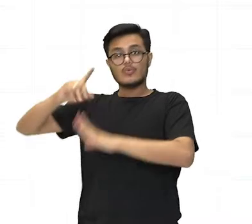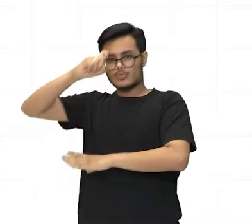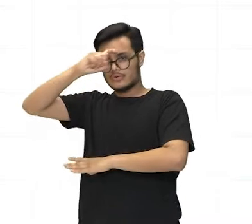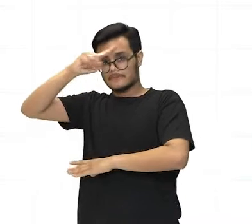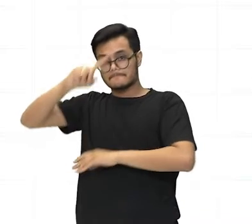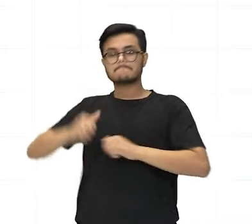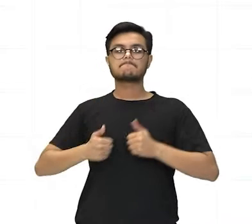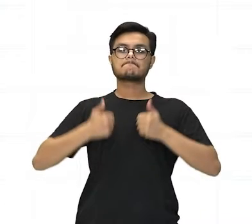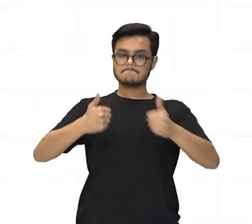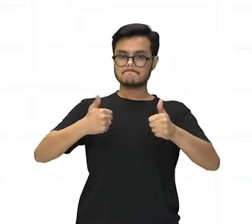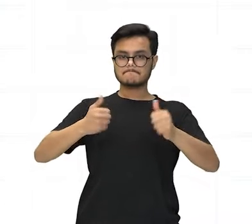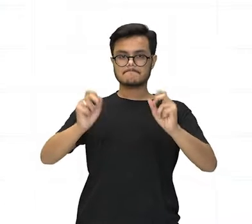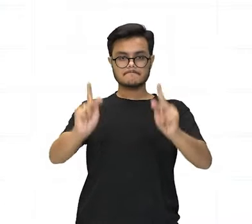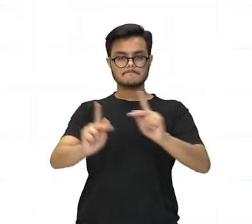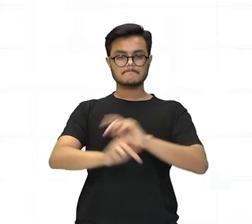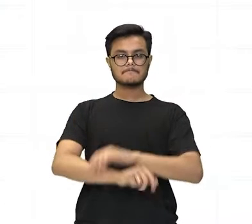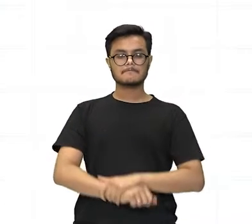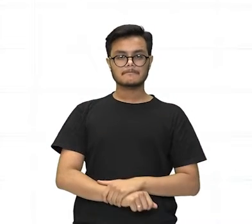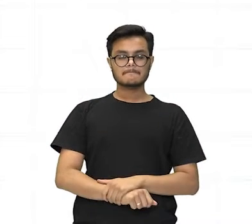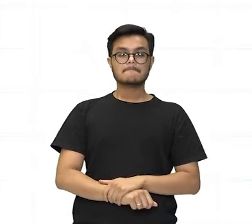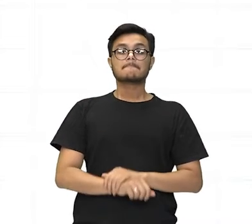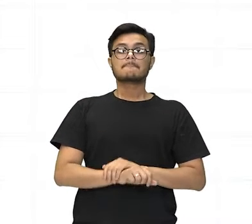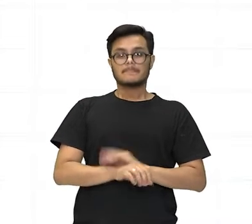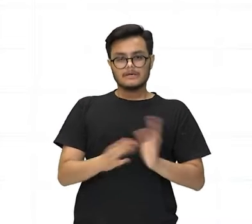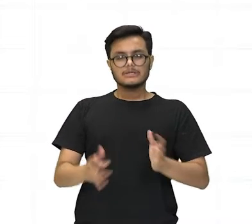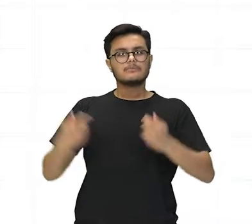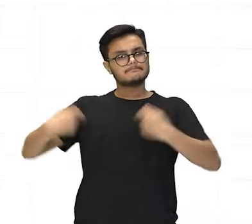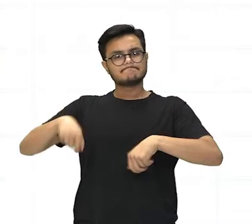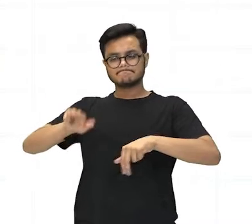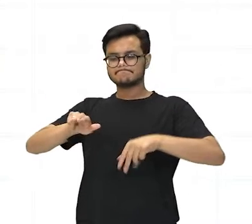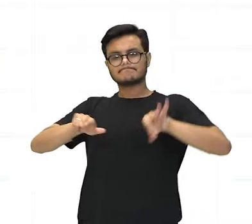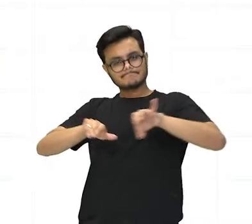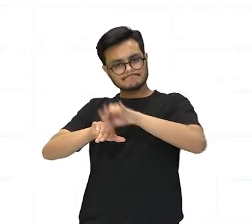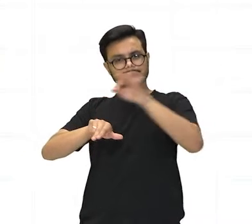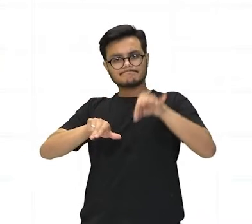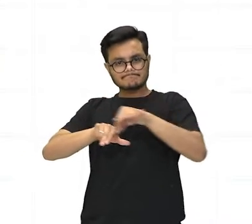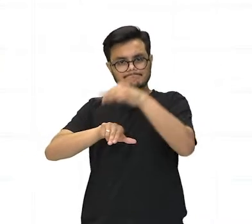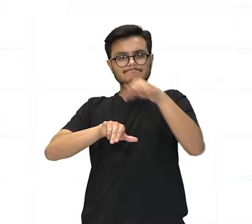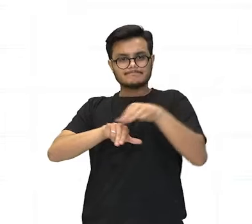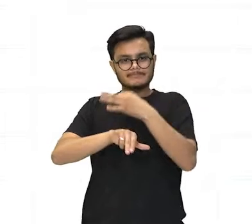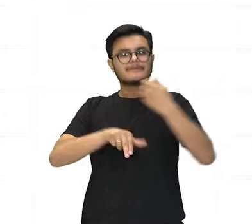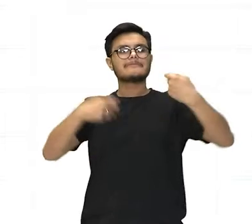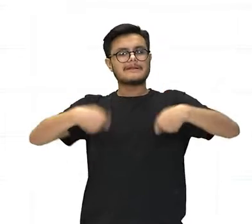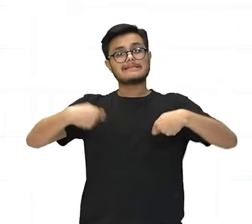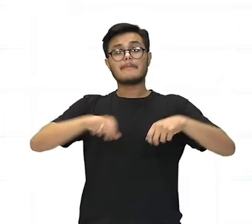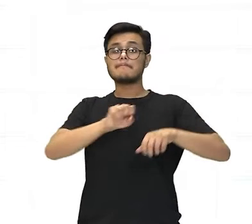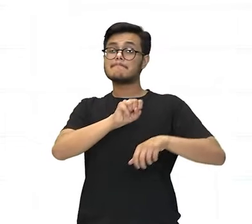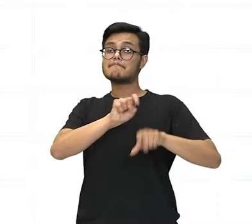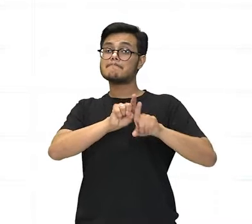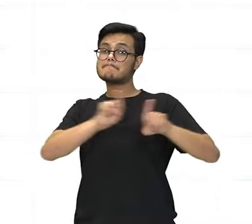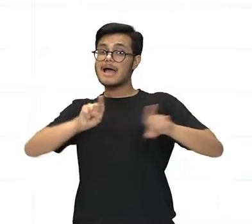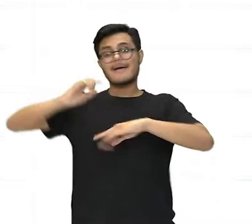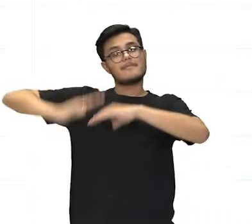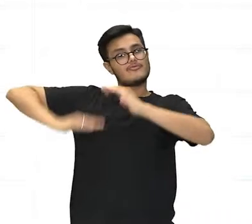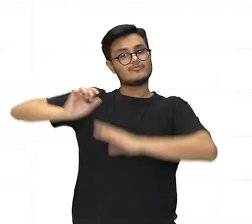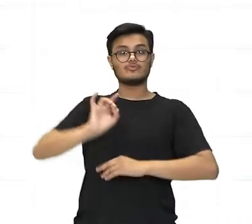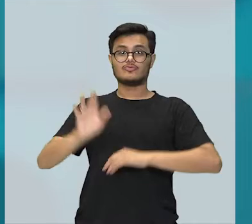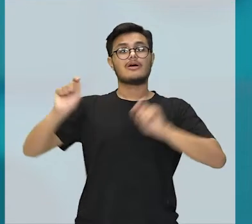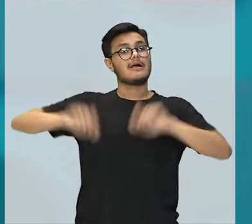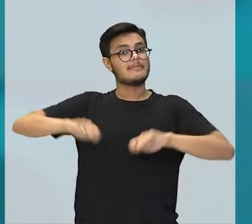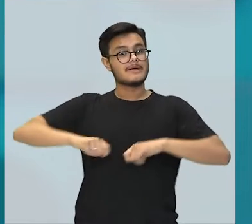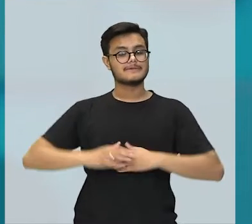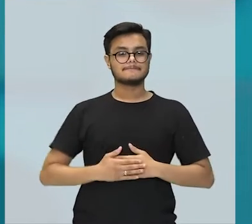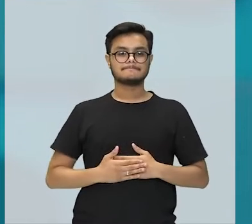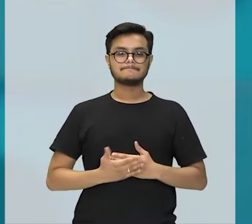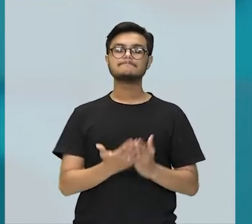serviço de emergência, para que uma sutura seja feita por profissionais. Então, observem